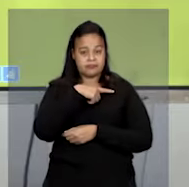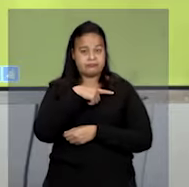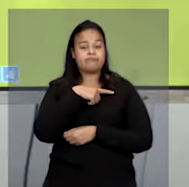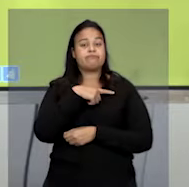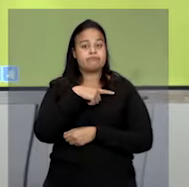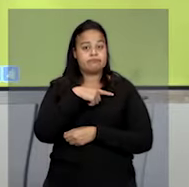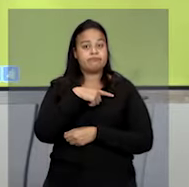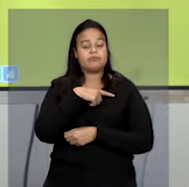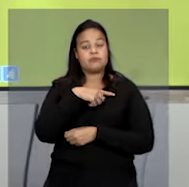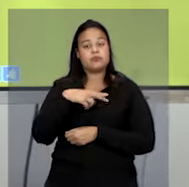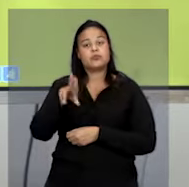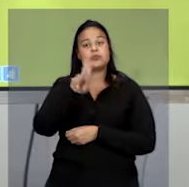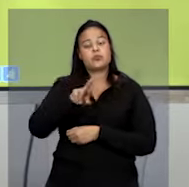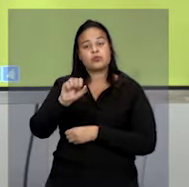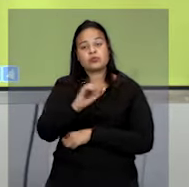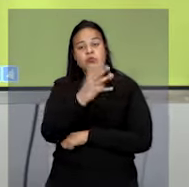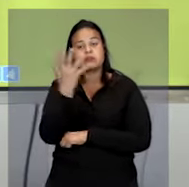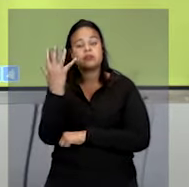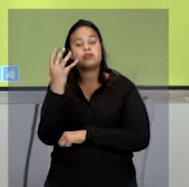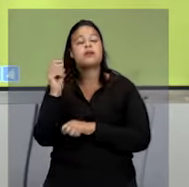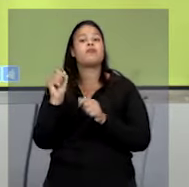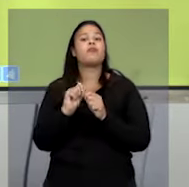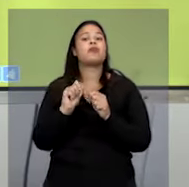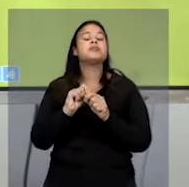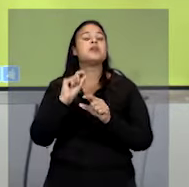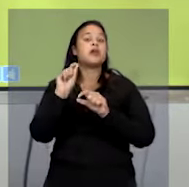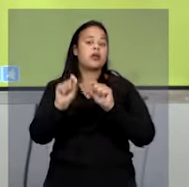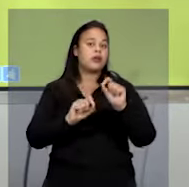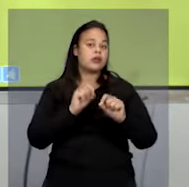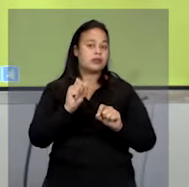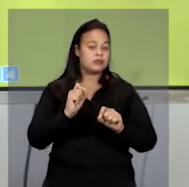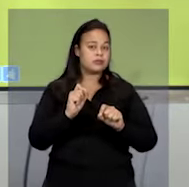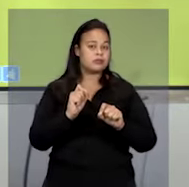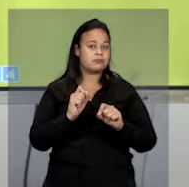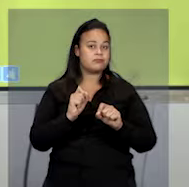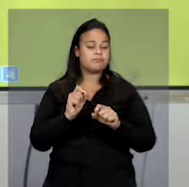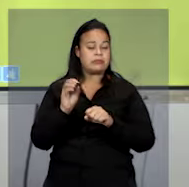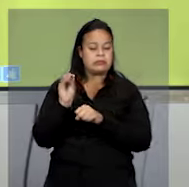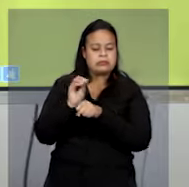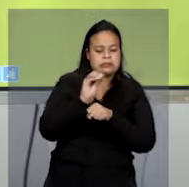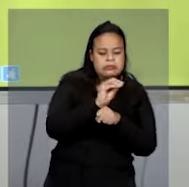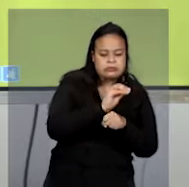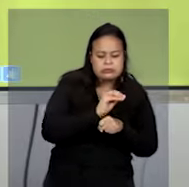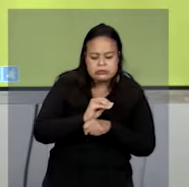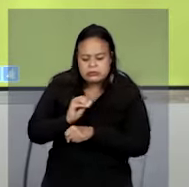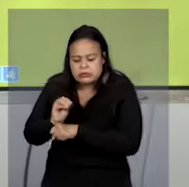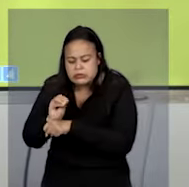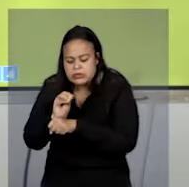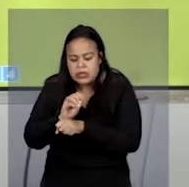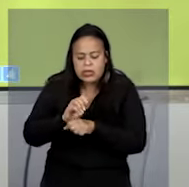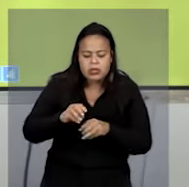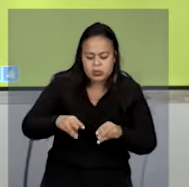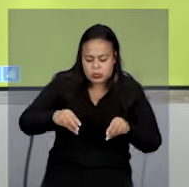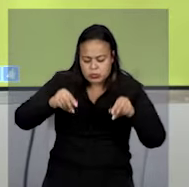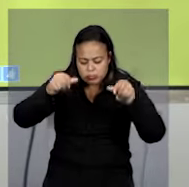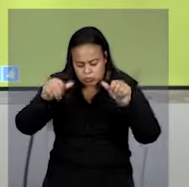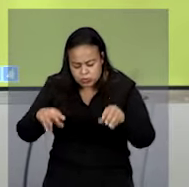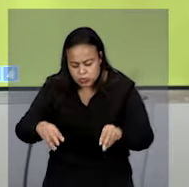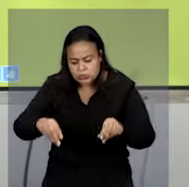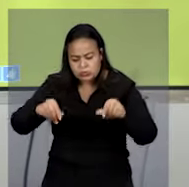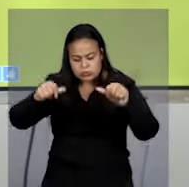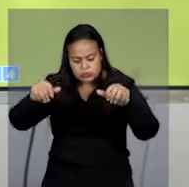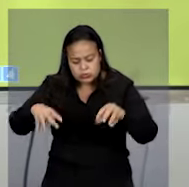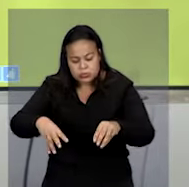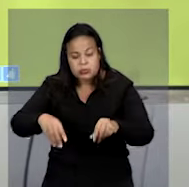para as plantas. Então, o que eu tenho que fazer? Eu tenho que tratar esse solo, né, de forma que